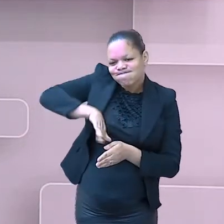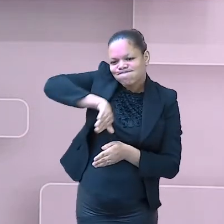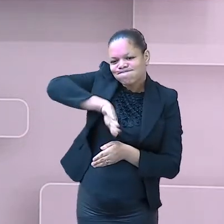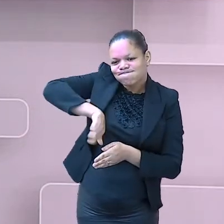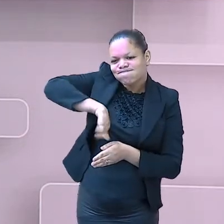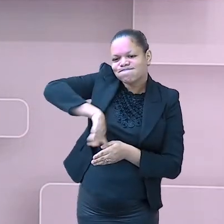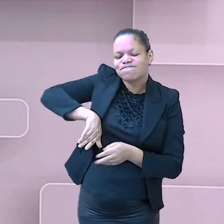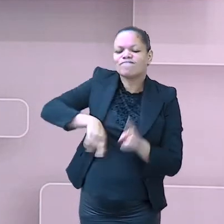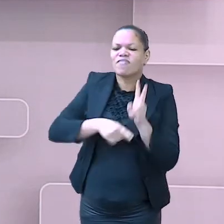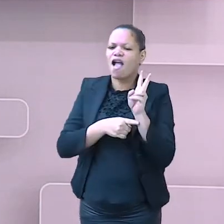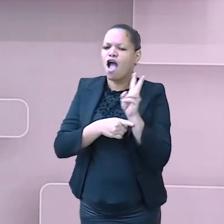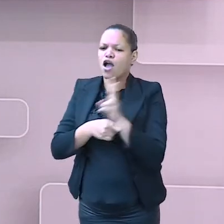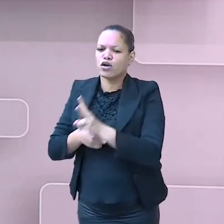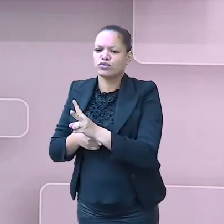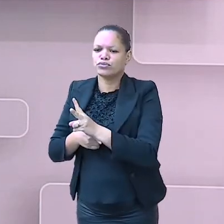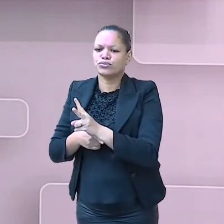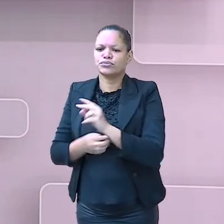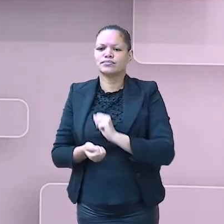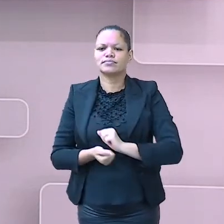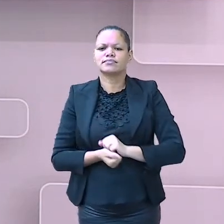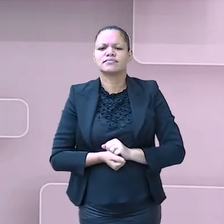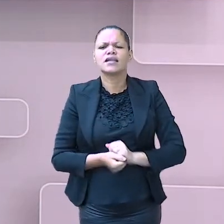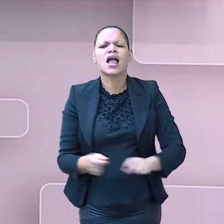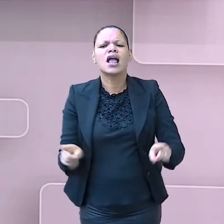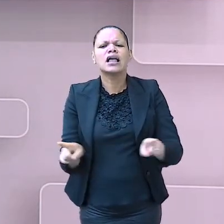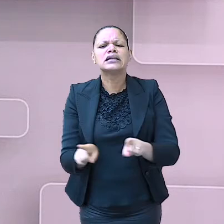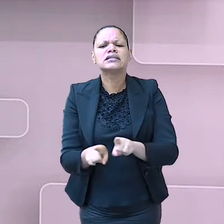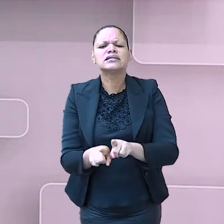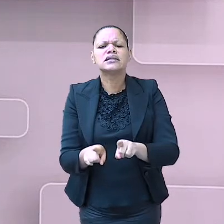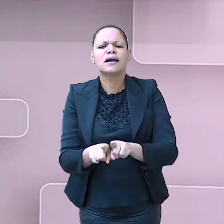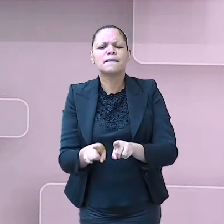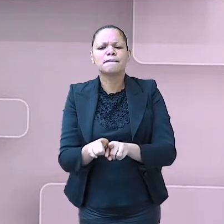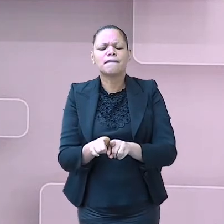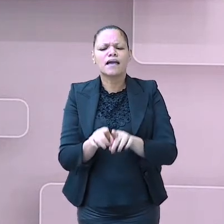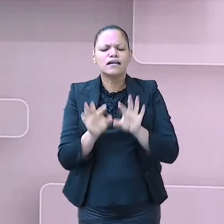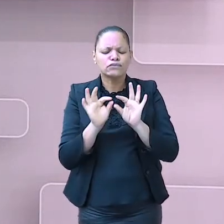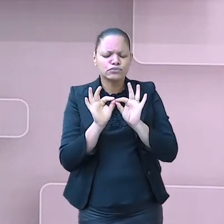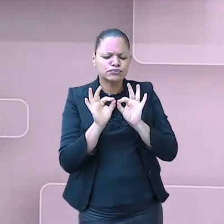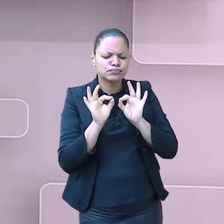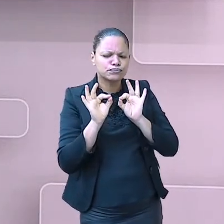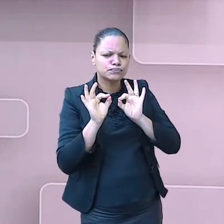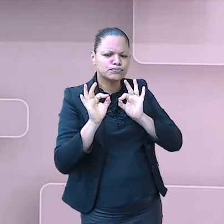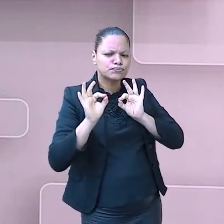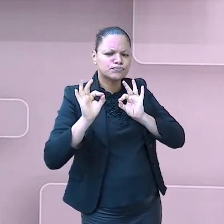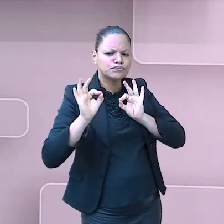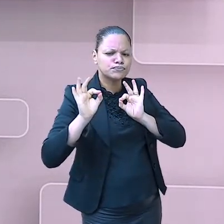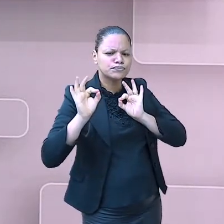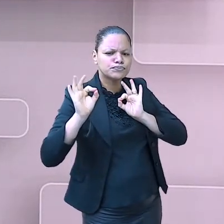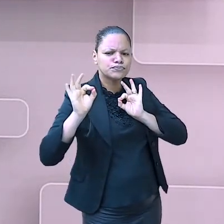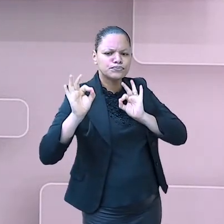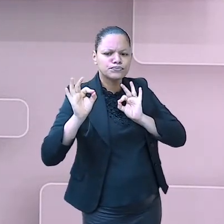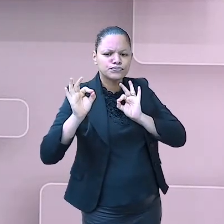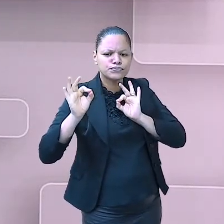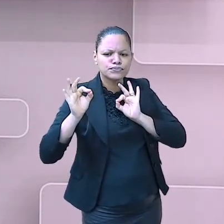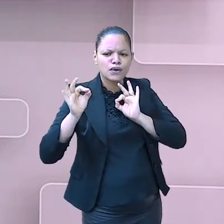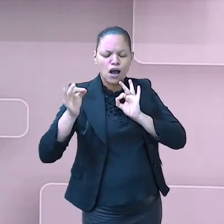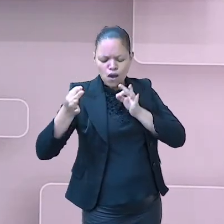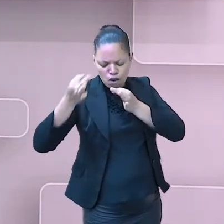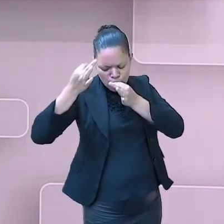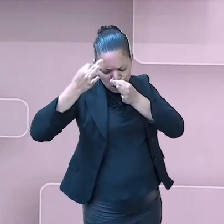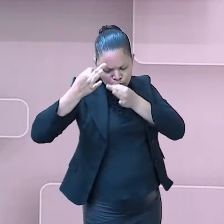dele. E ele também tem uma linha lateral, tá vendo aqui, ó? funciona como uma espécie